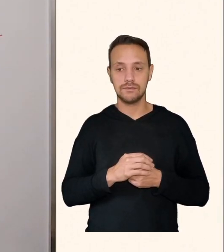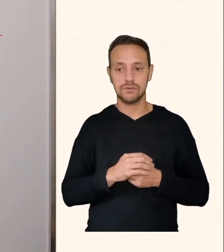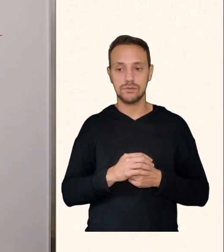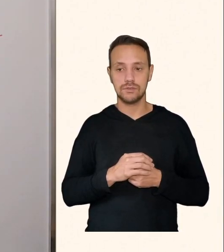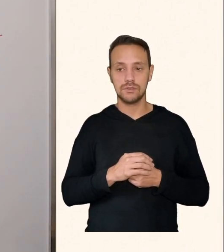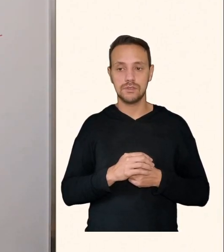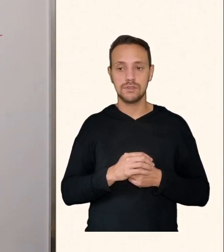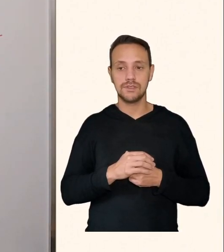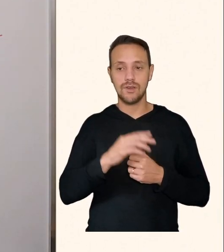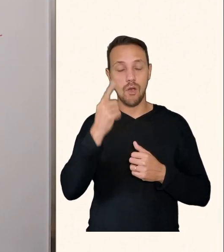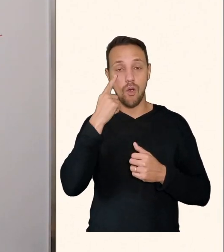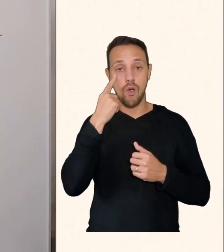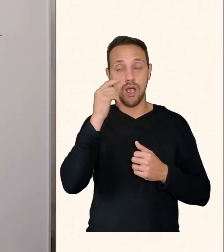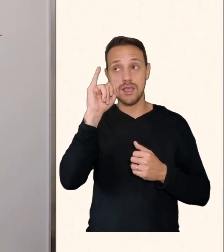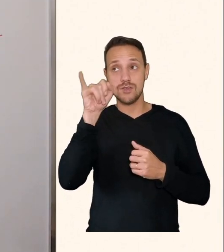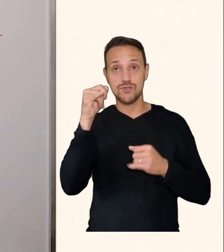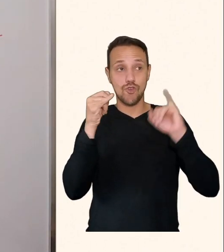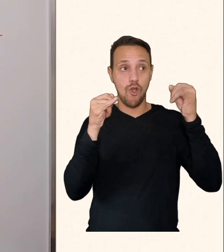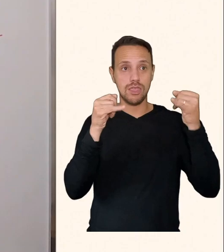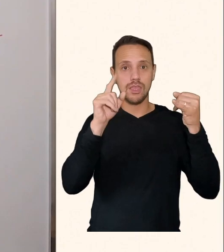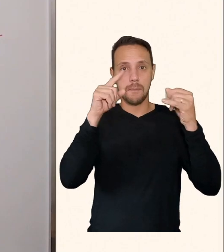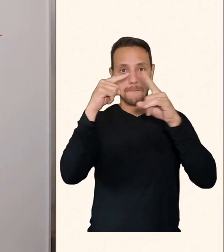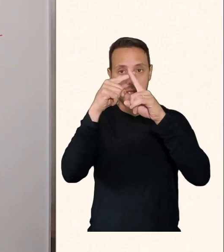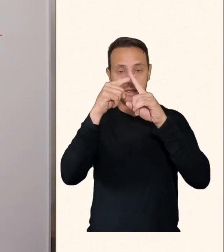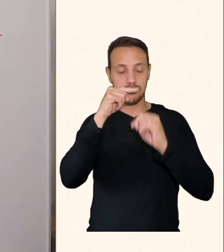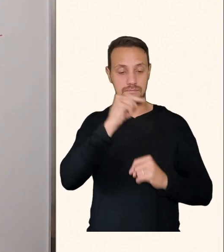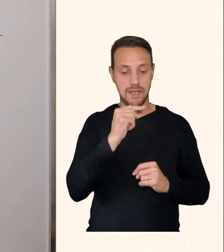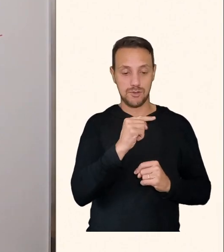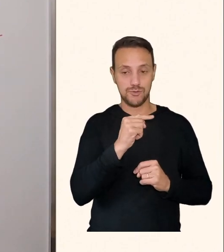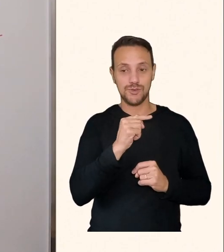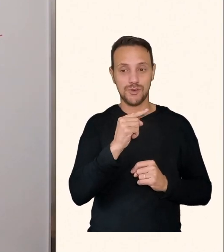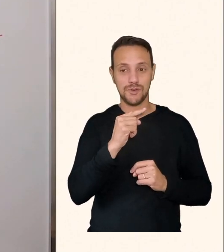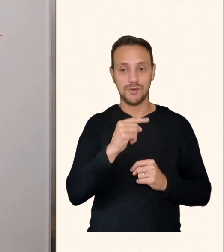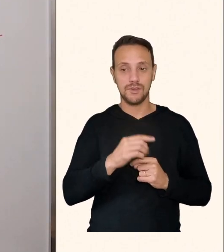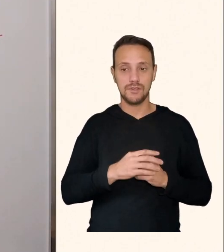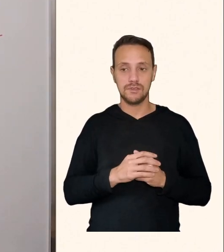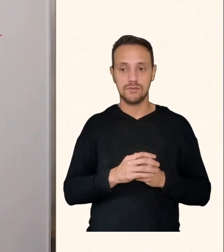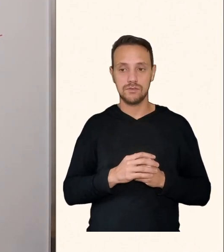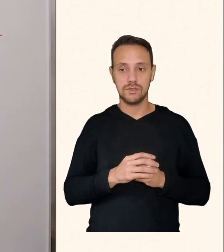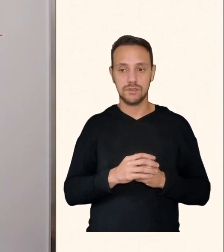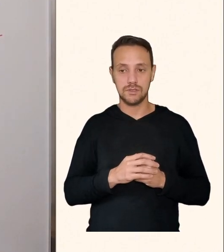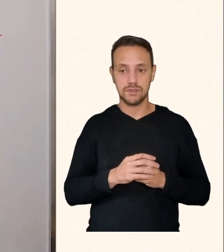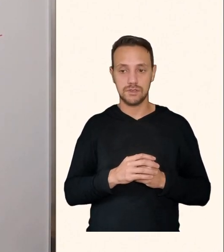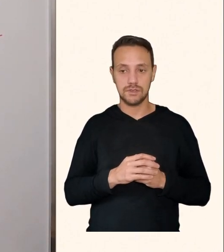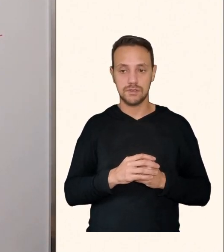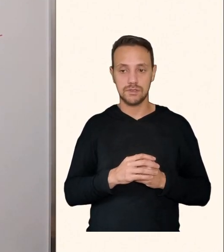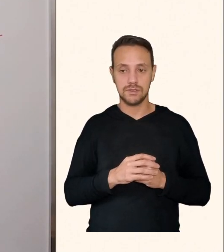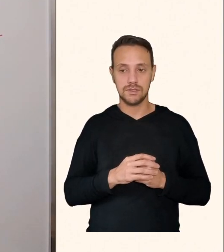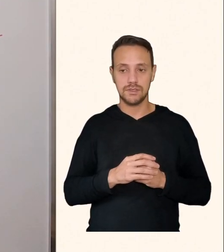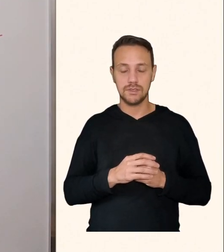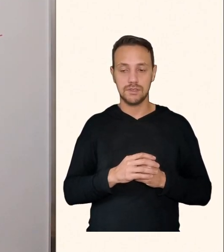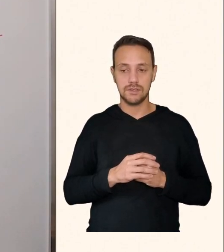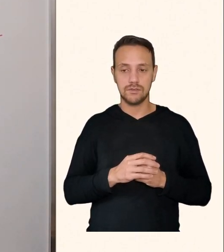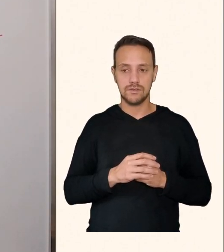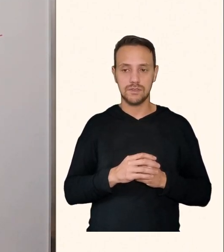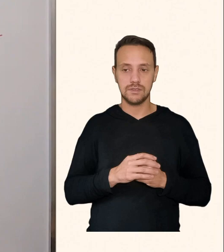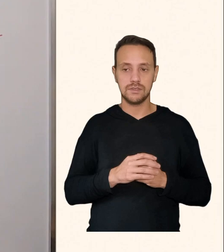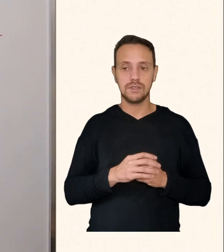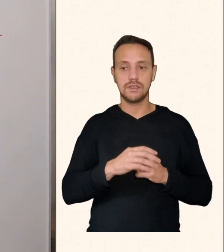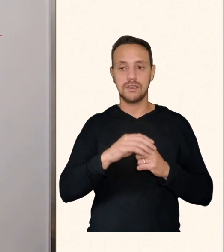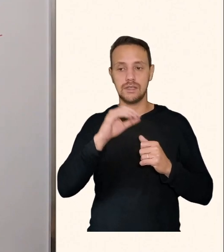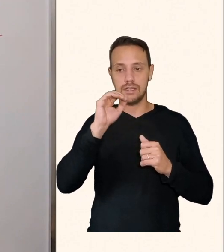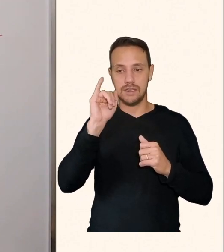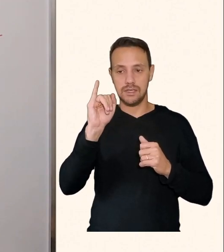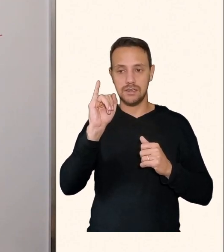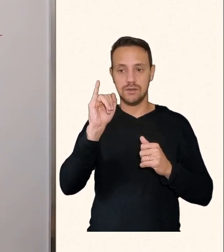I. I com K dá menos J. K com I dá mais J. Beleza? Tá vendo? K com J dá menos